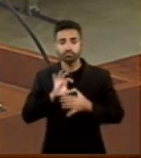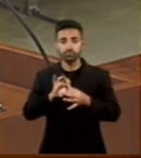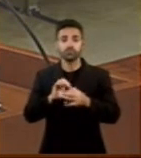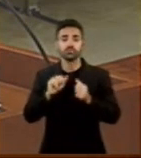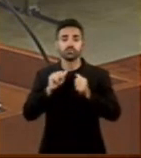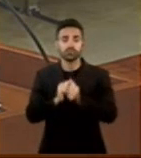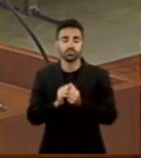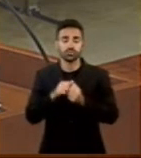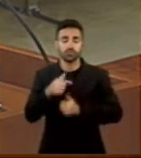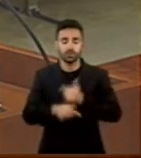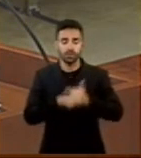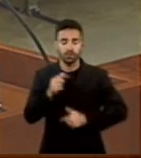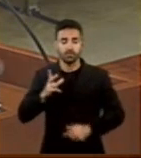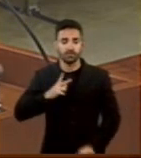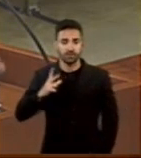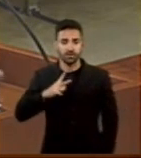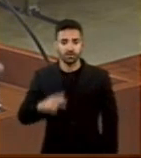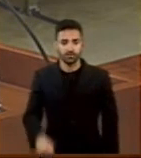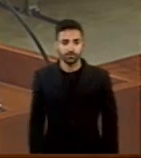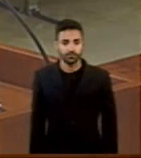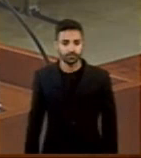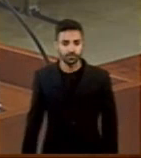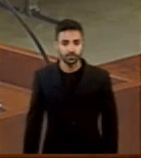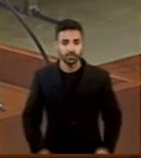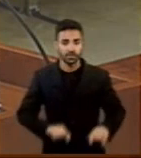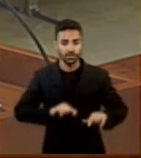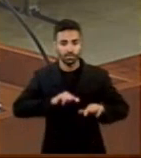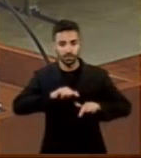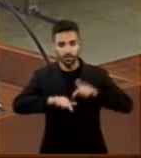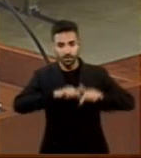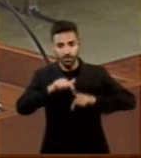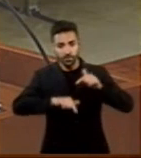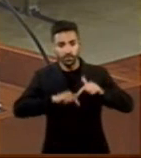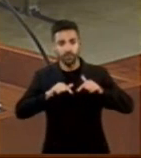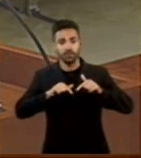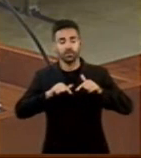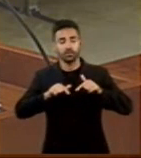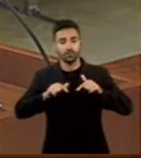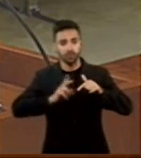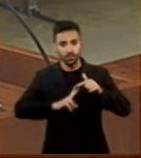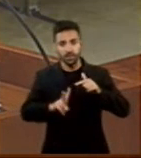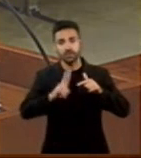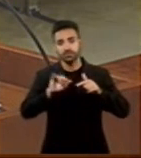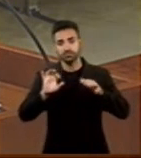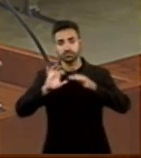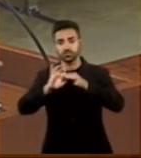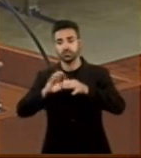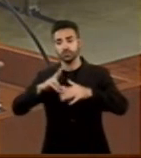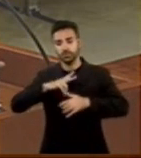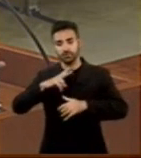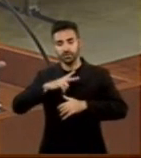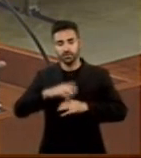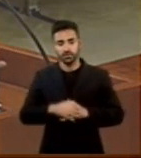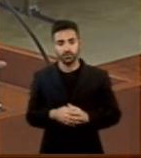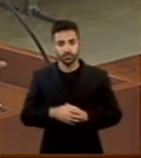ao operador portuário privado, o trabalhador portuário permanente que vai se vincular ao operador portuário privado. Temos o trabalhador portuário